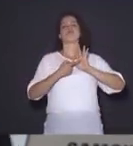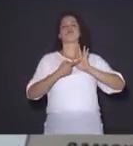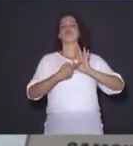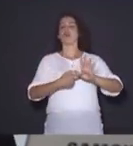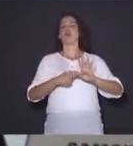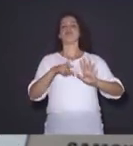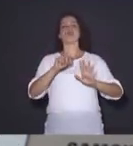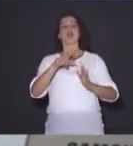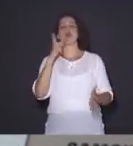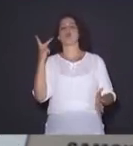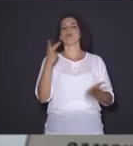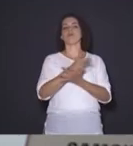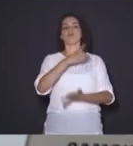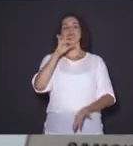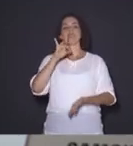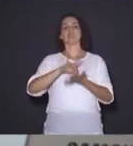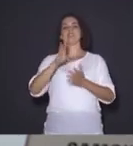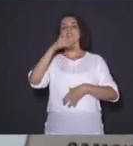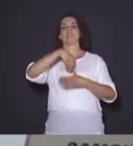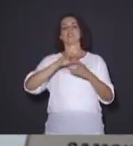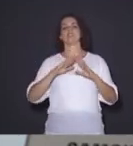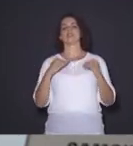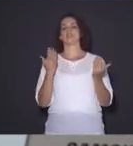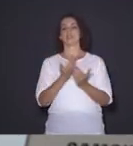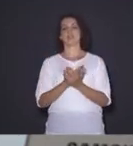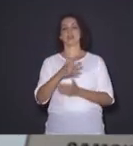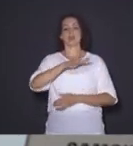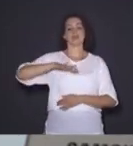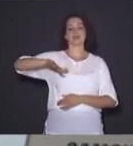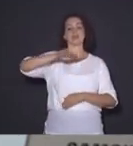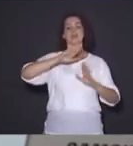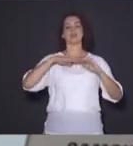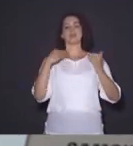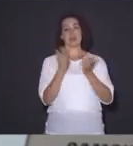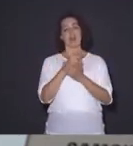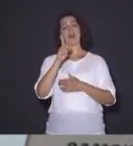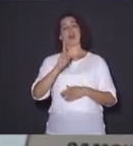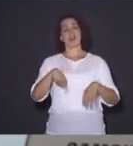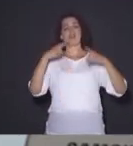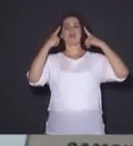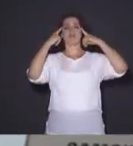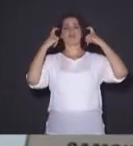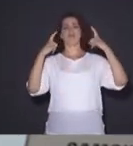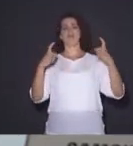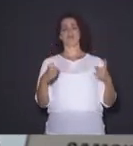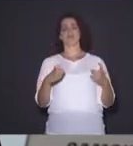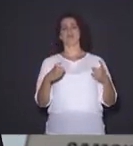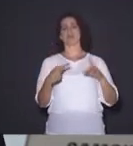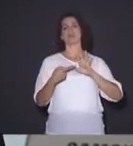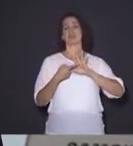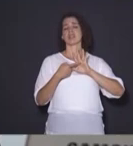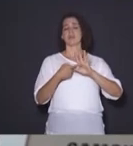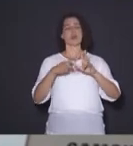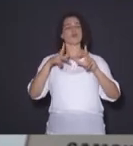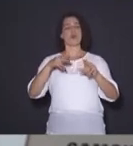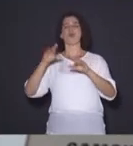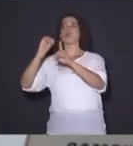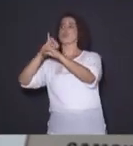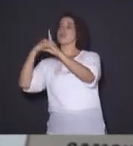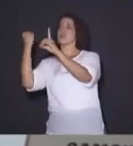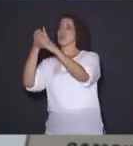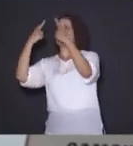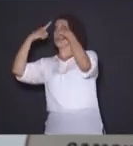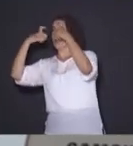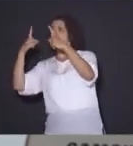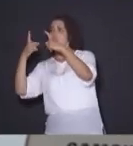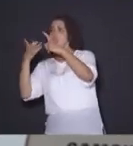que de fato acontece no ambiente escolar o ambiente ficou lá é um ambiente violento e ambientes que reproduzem essa violência da sociedade que é